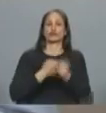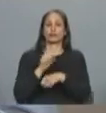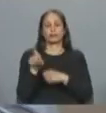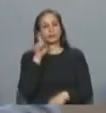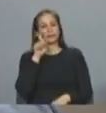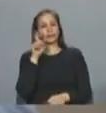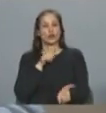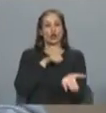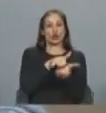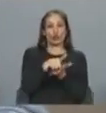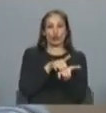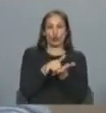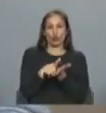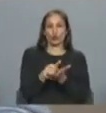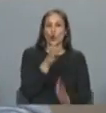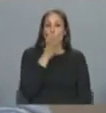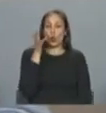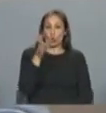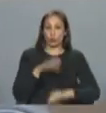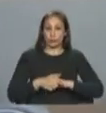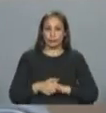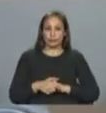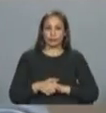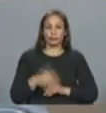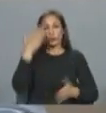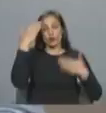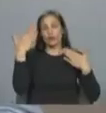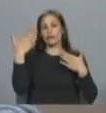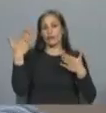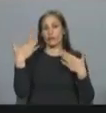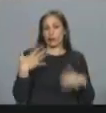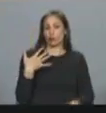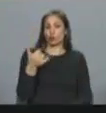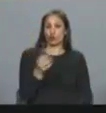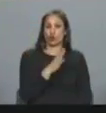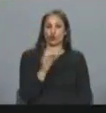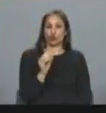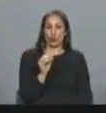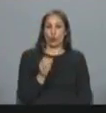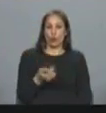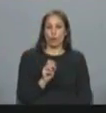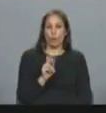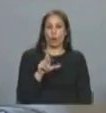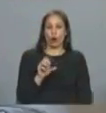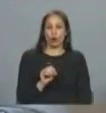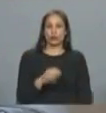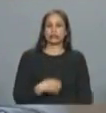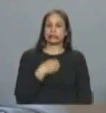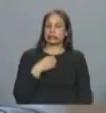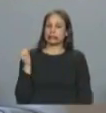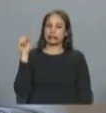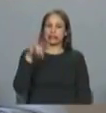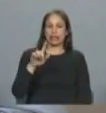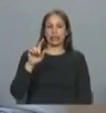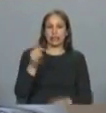horta analisando o próximo degrau e até joão paulo corvêlo concluiu que as actas tapas de karelia verifica